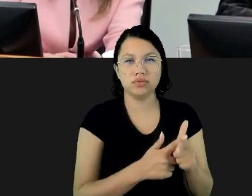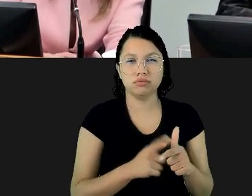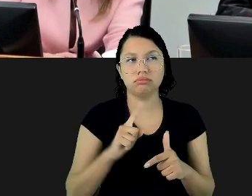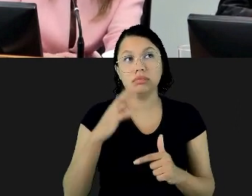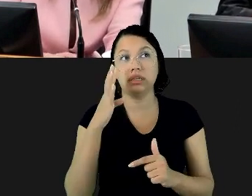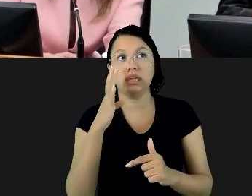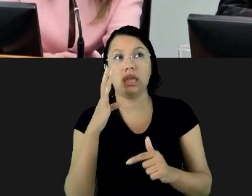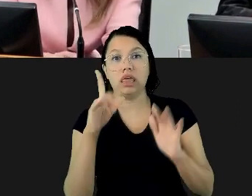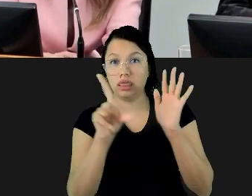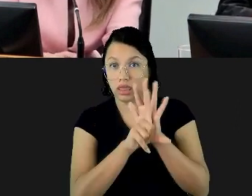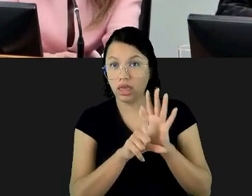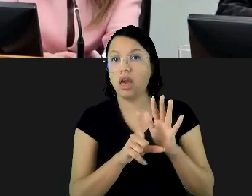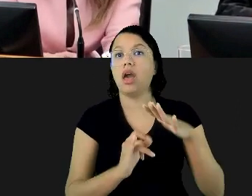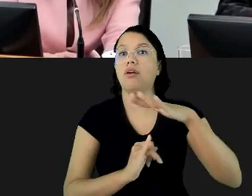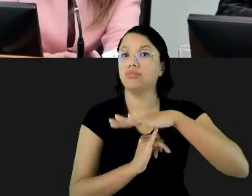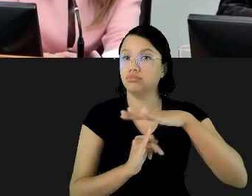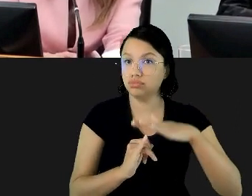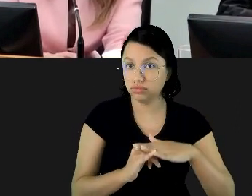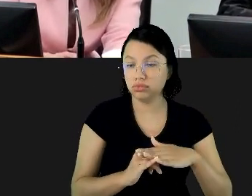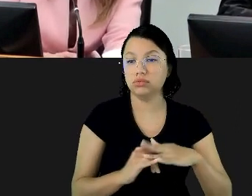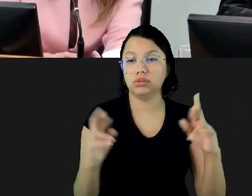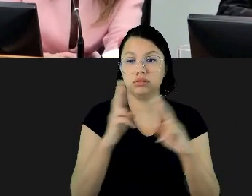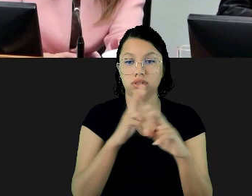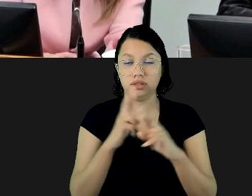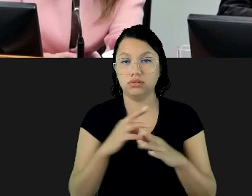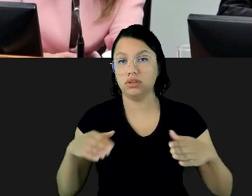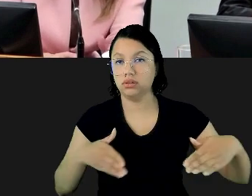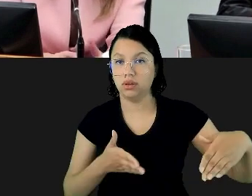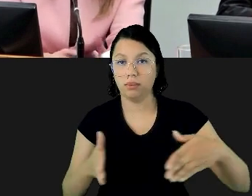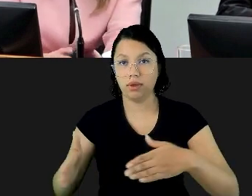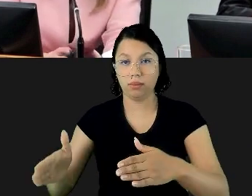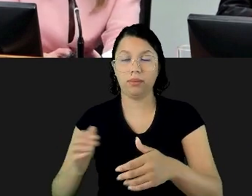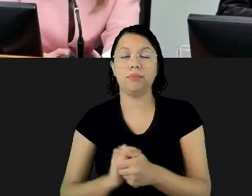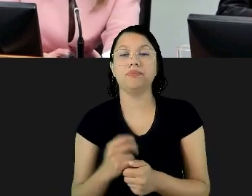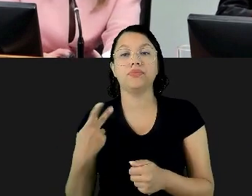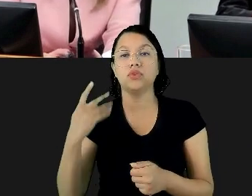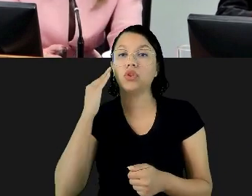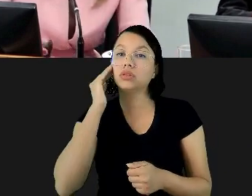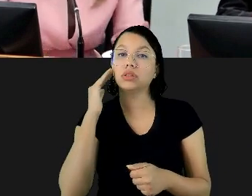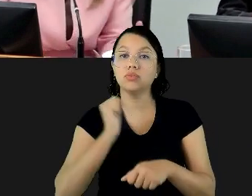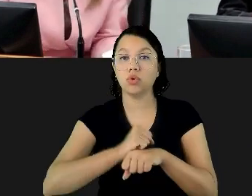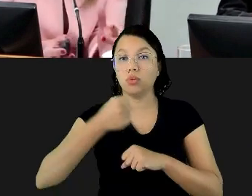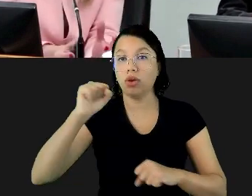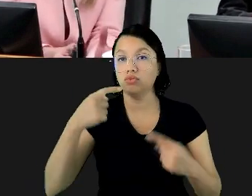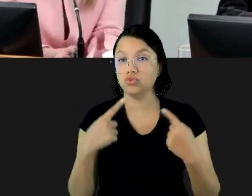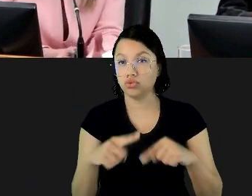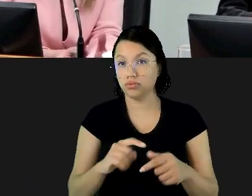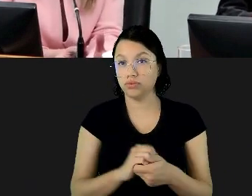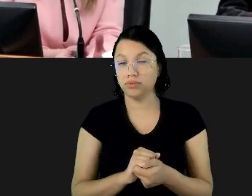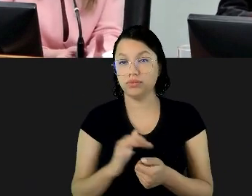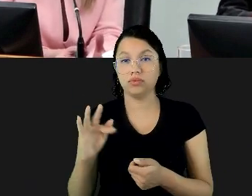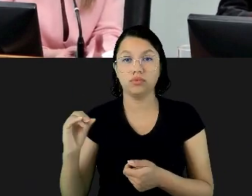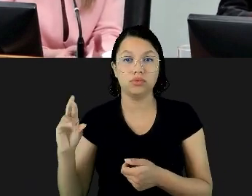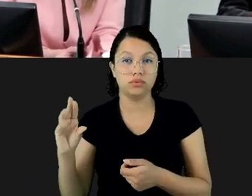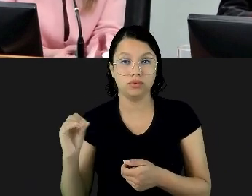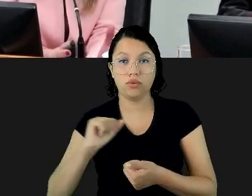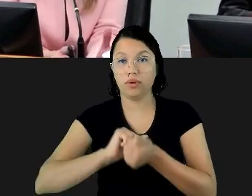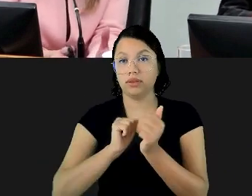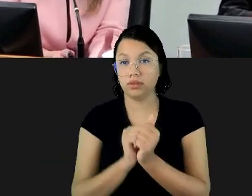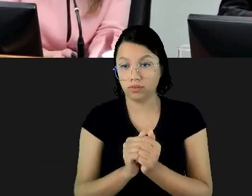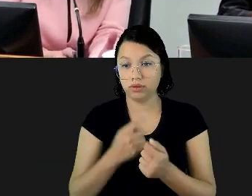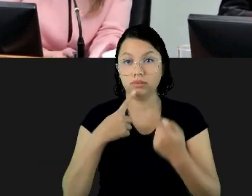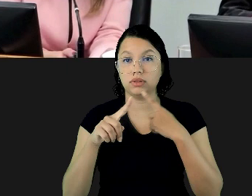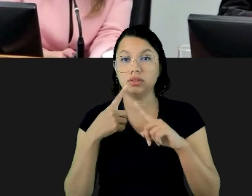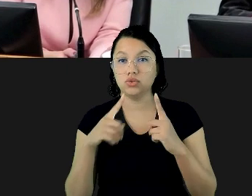de todo o corredor. Então, nós entendemos como maior desafio o fórum adequado para se debater essas regulamentações,